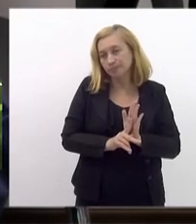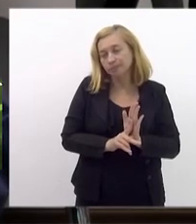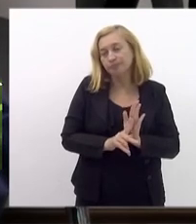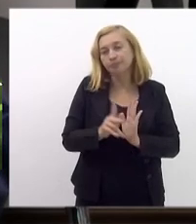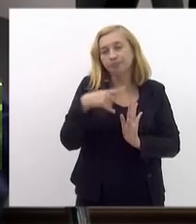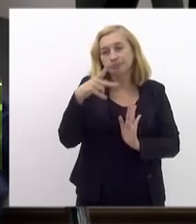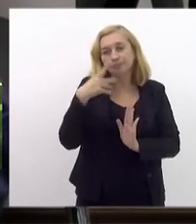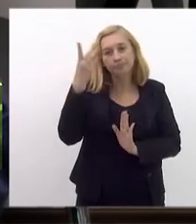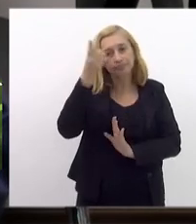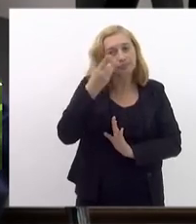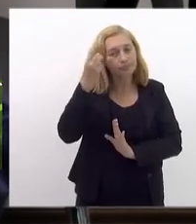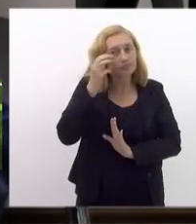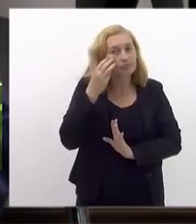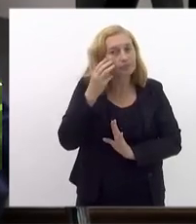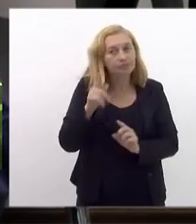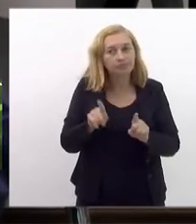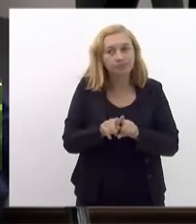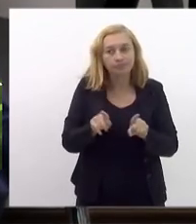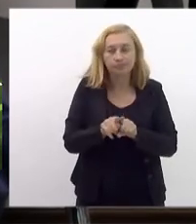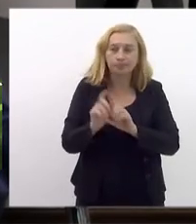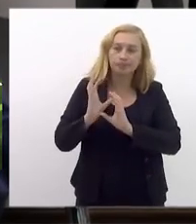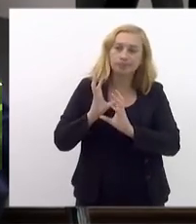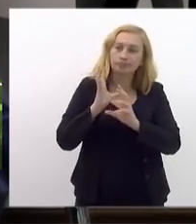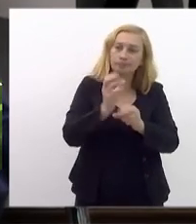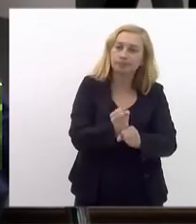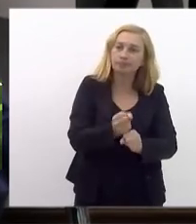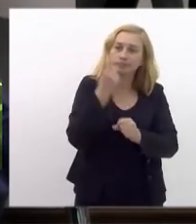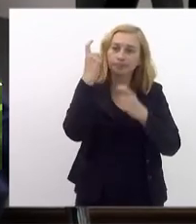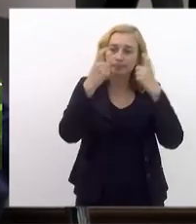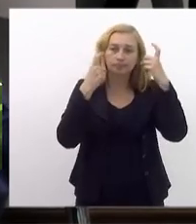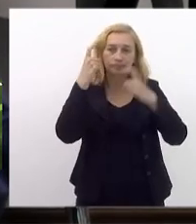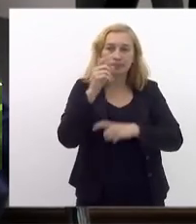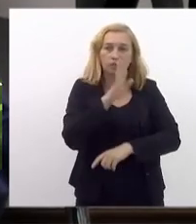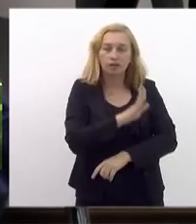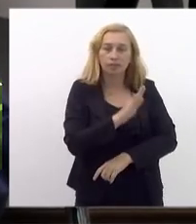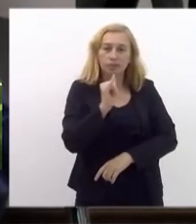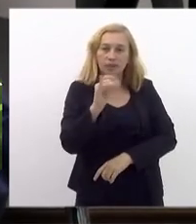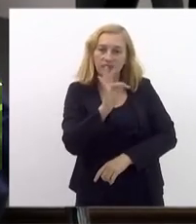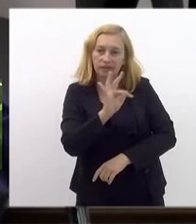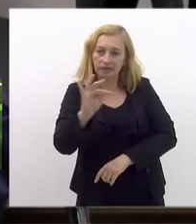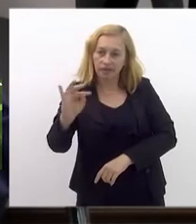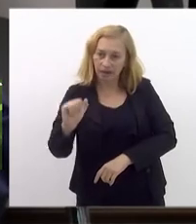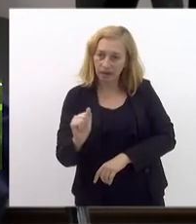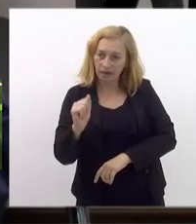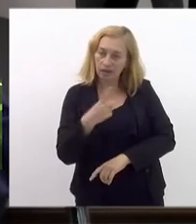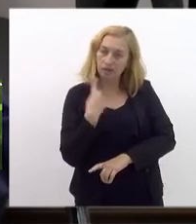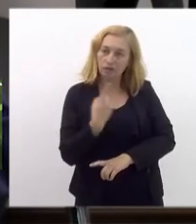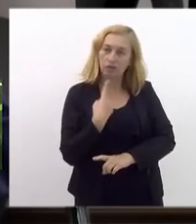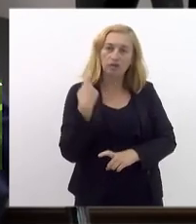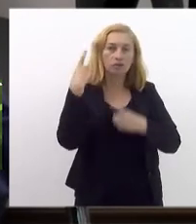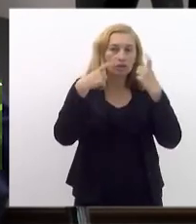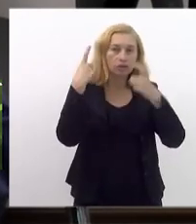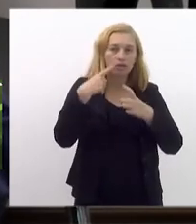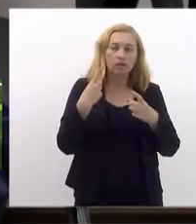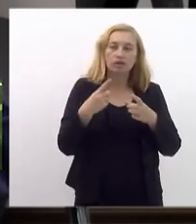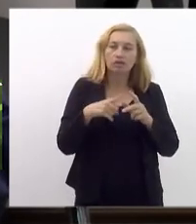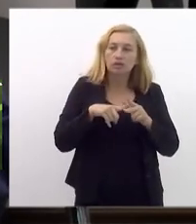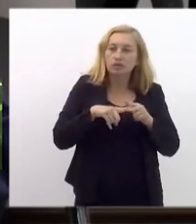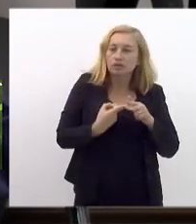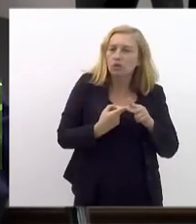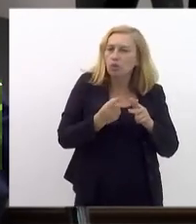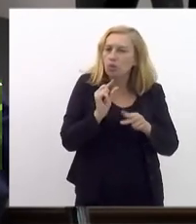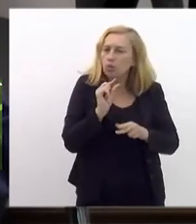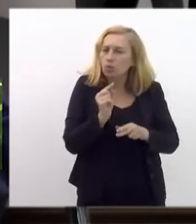o deputado Valdec, também somando com a preocupação do Bittar, nós devíamos ter a preocupação de mexer o